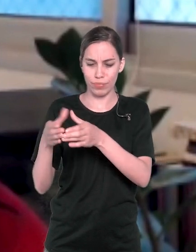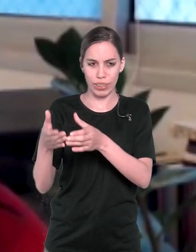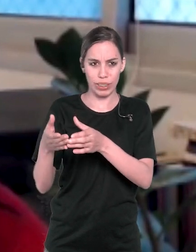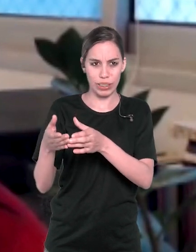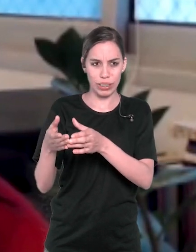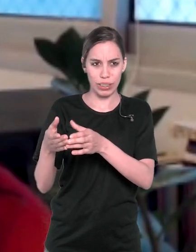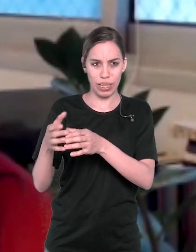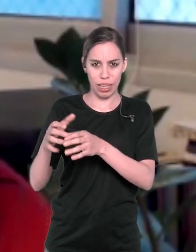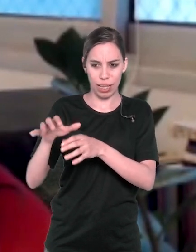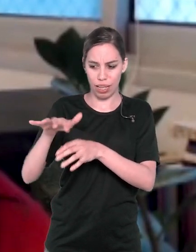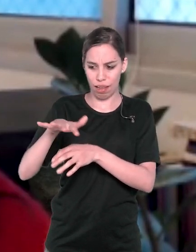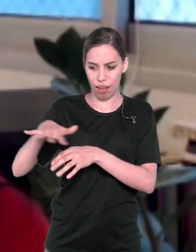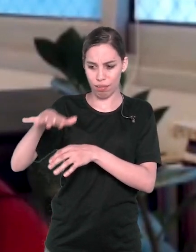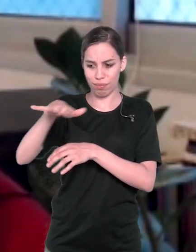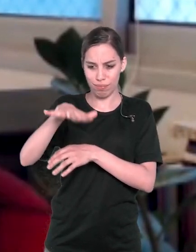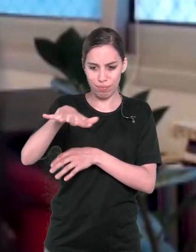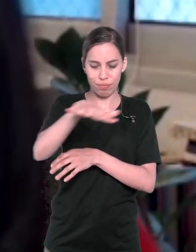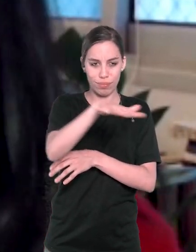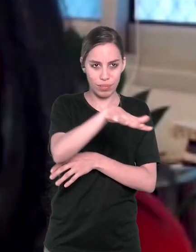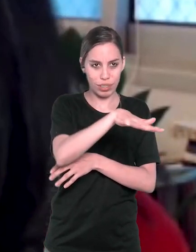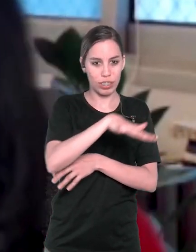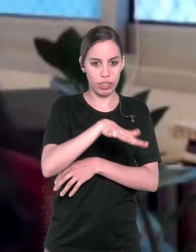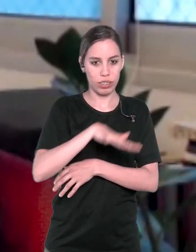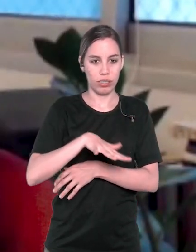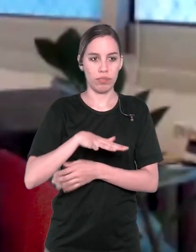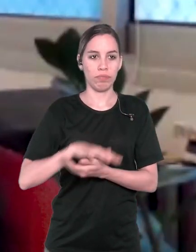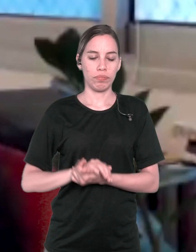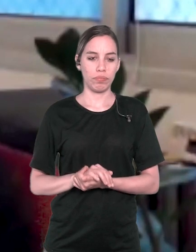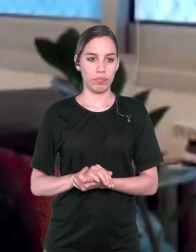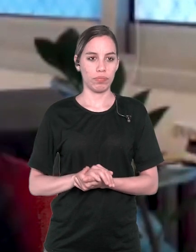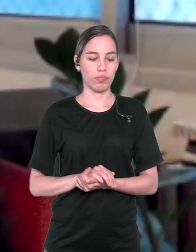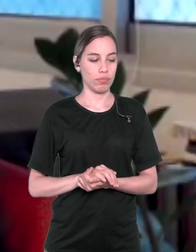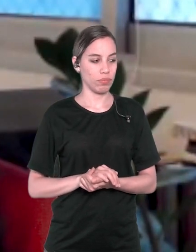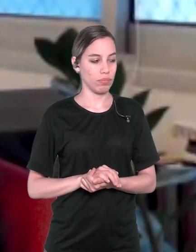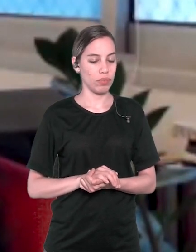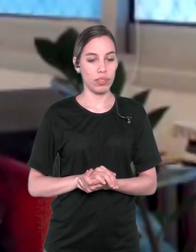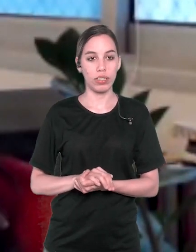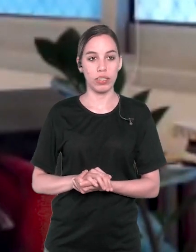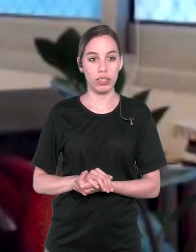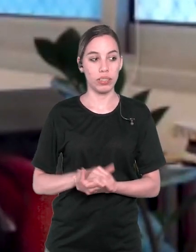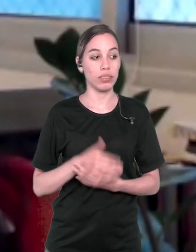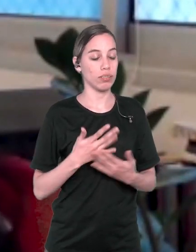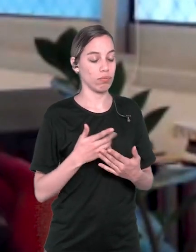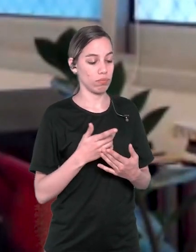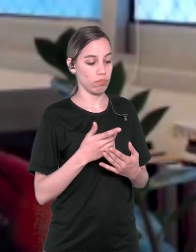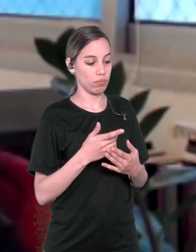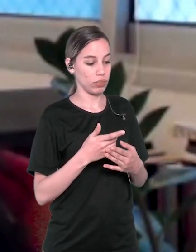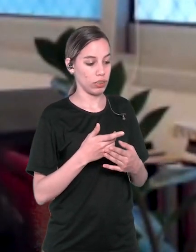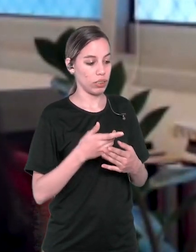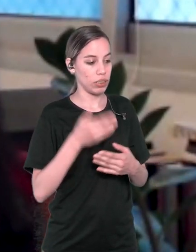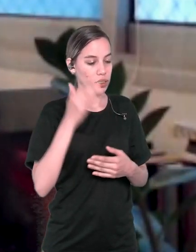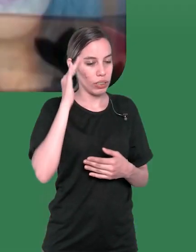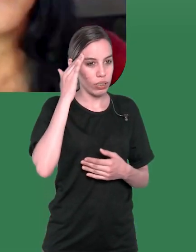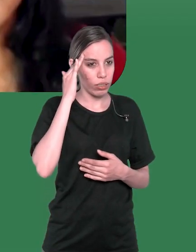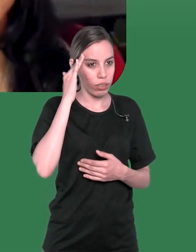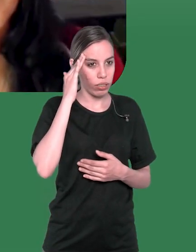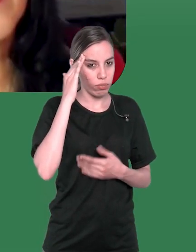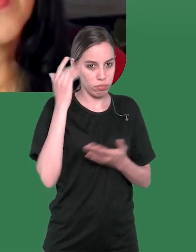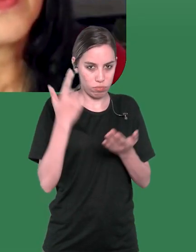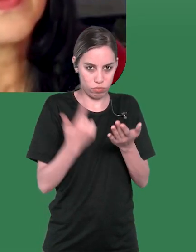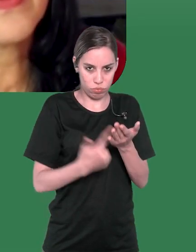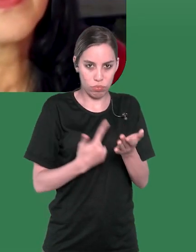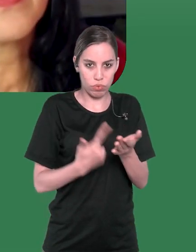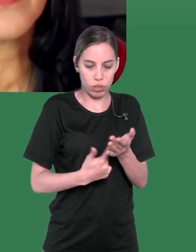esse da zooliteratura. Da zooliteratura. E aí a gente entrando aqui um pouco no livro, imagina